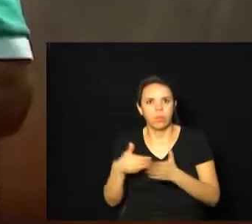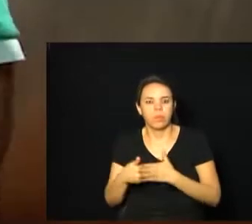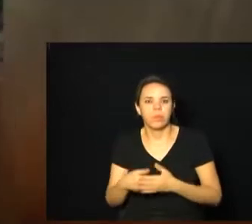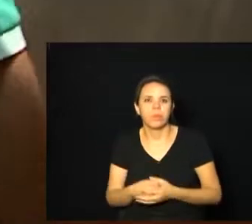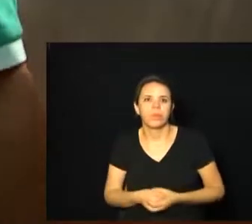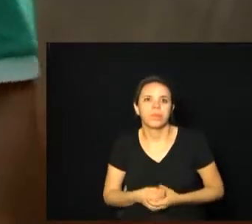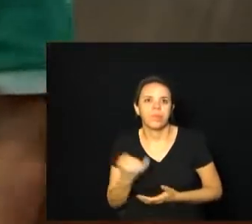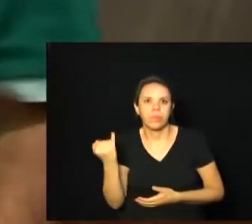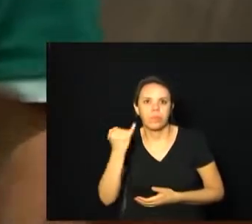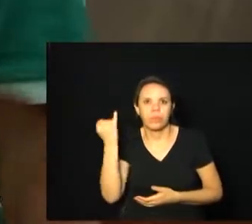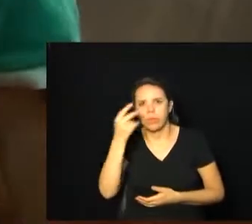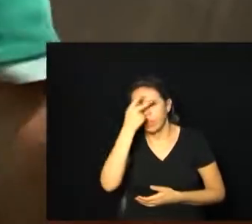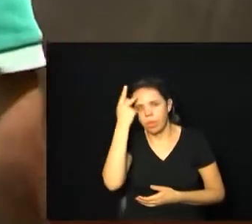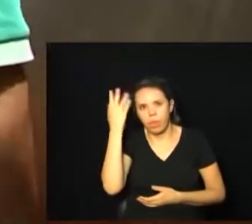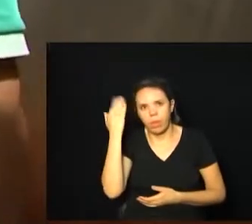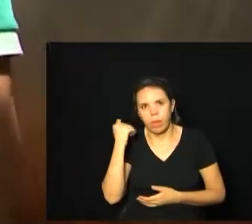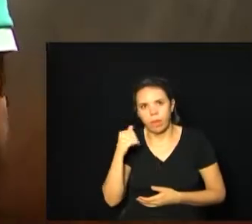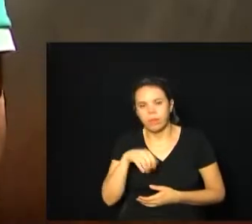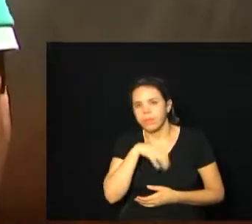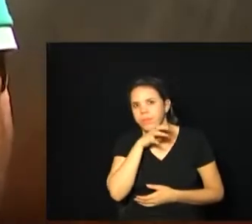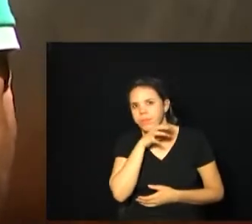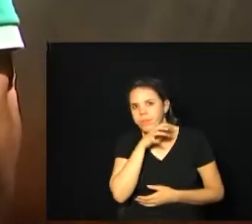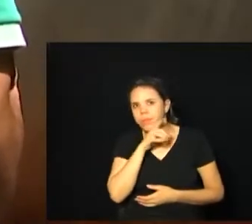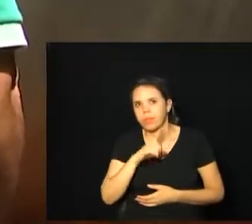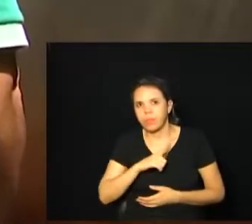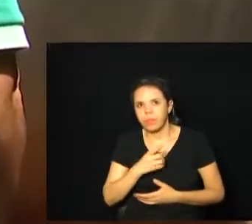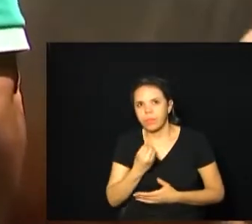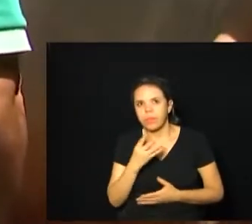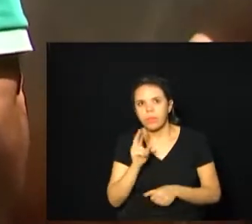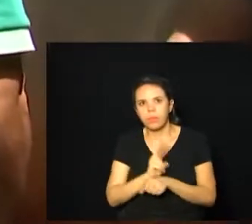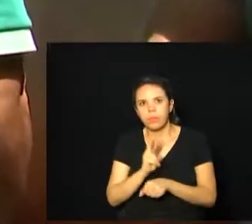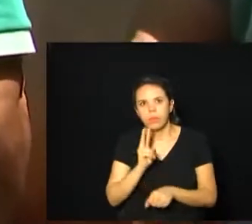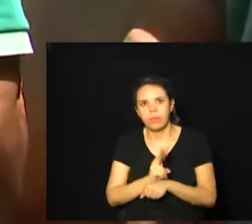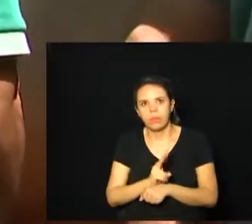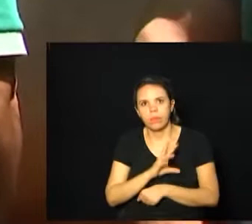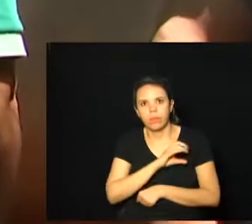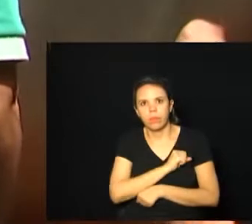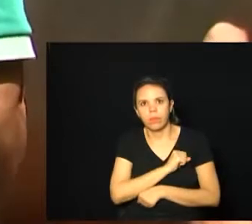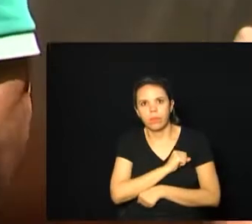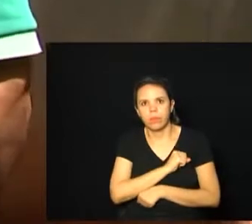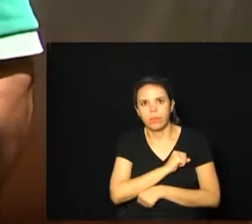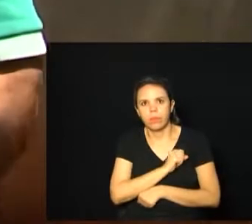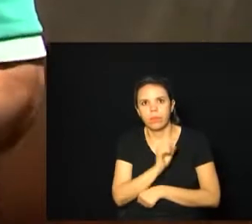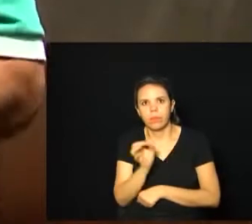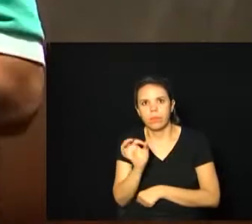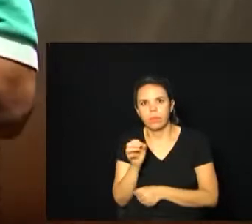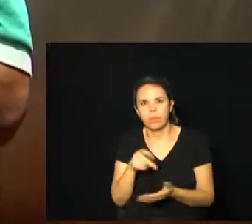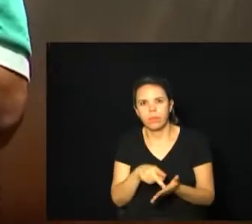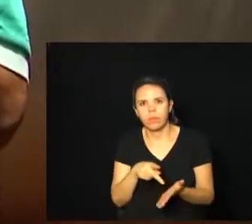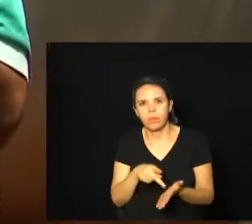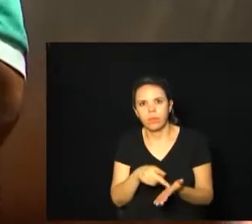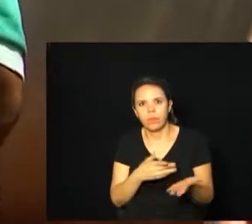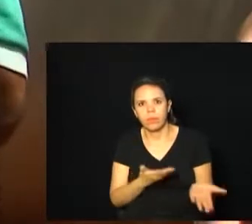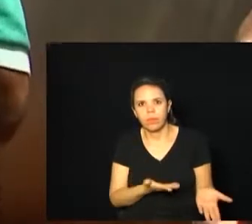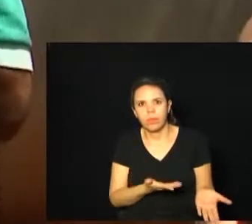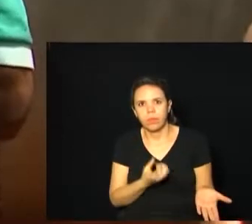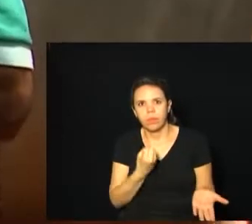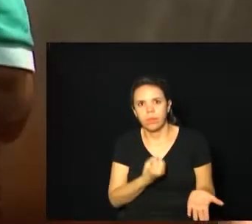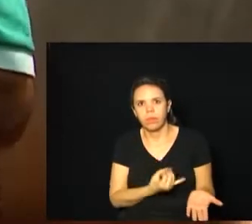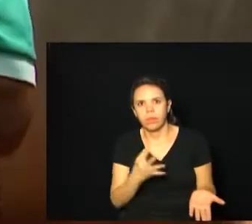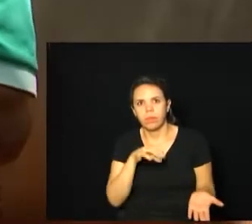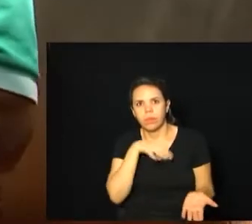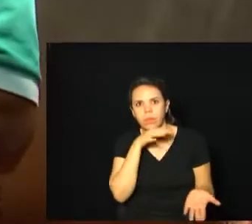E o que é importante que as pessoas saibam é que esses animais estão sendo muito bem cuidados e amados aqui, né, doutor? Com certeza, inclusive boa parte